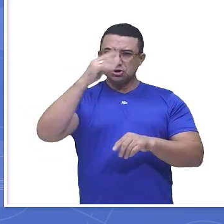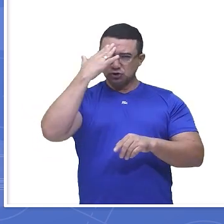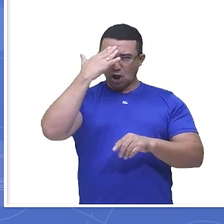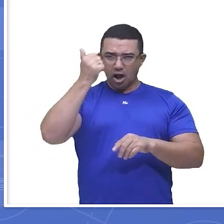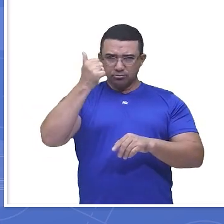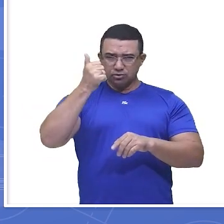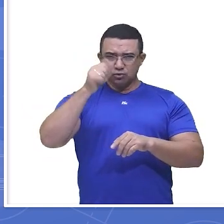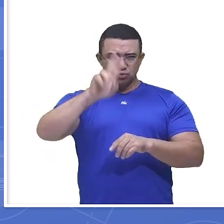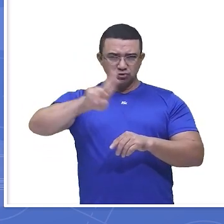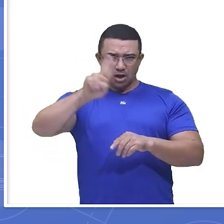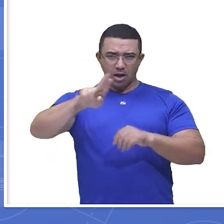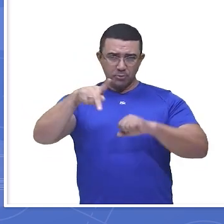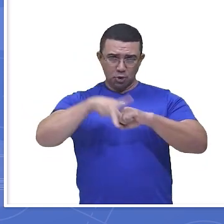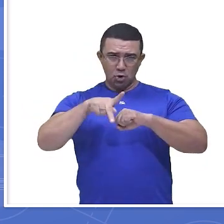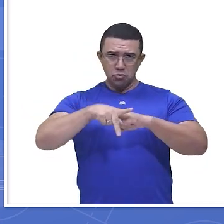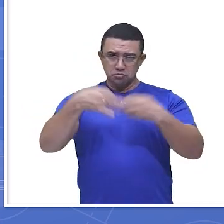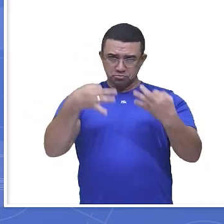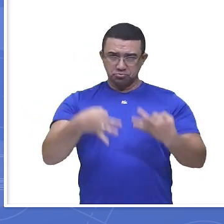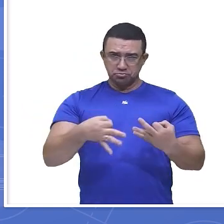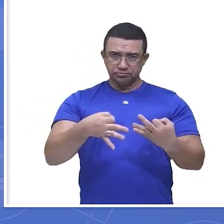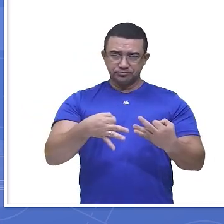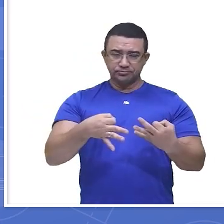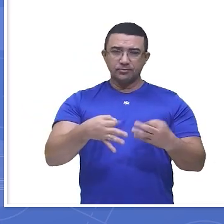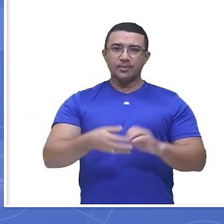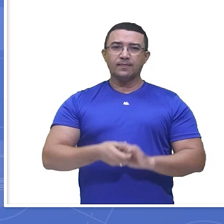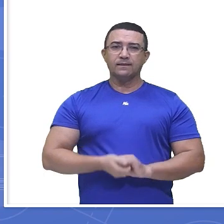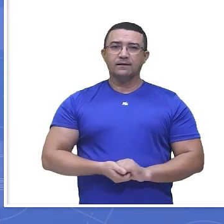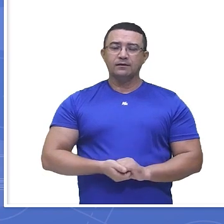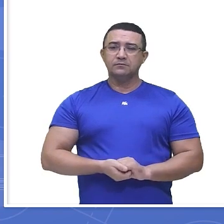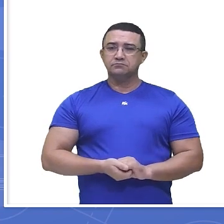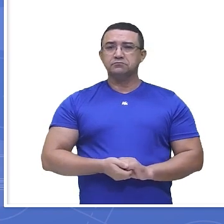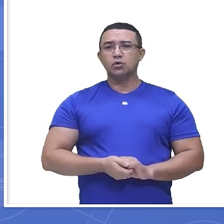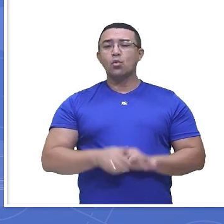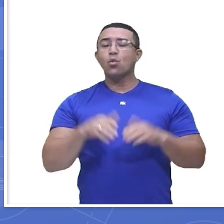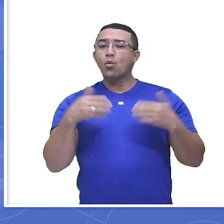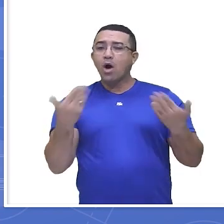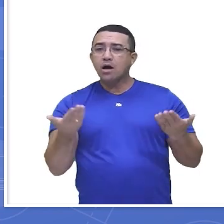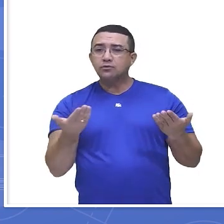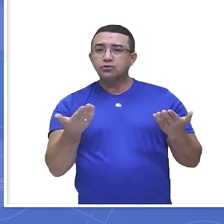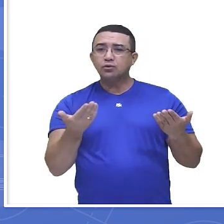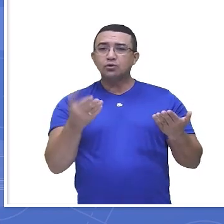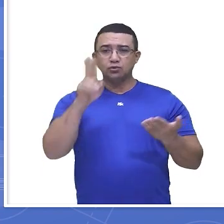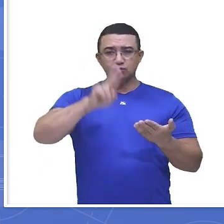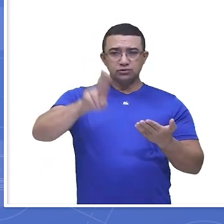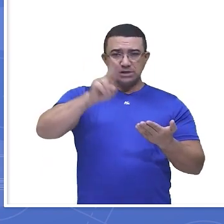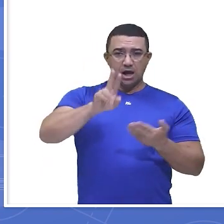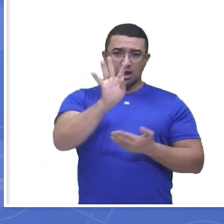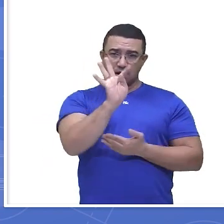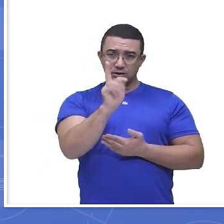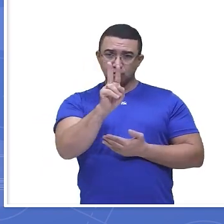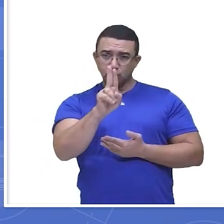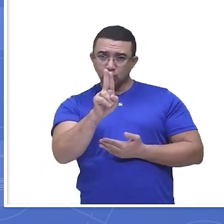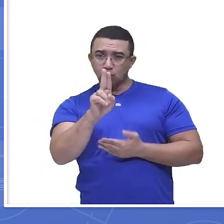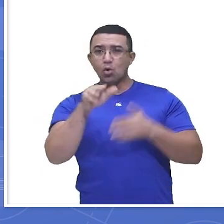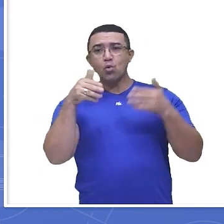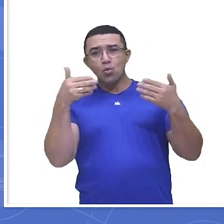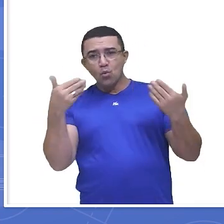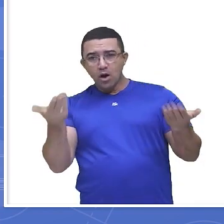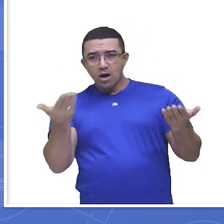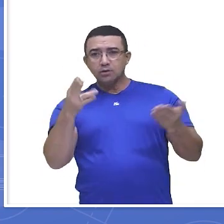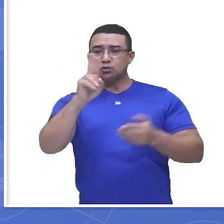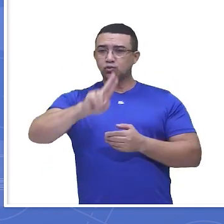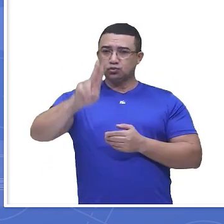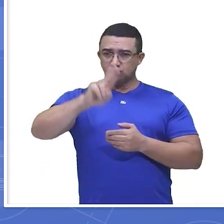ali na segunda questão? Quando usar o tu, quando usar os te, e o verbo, como que fica na mudança